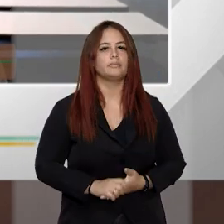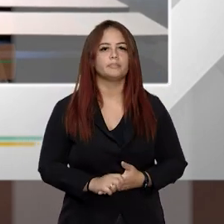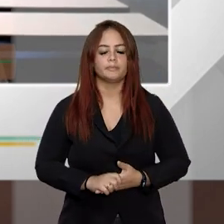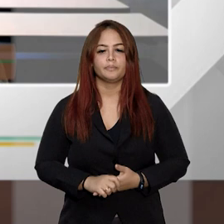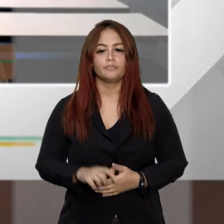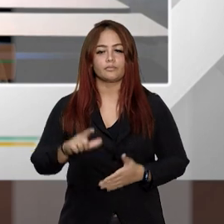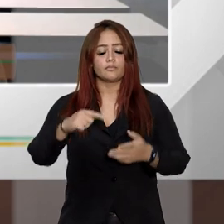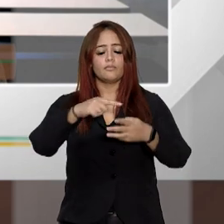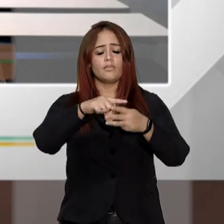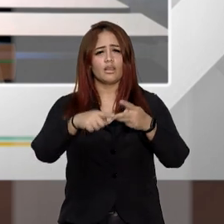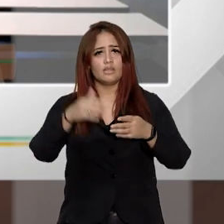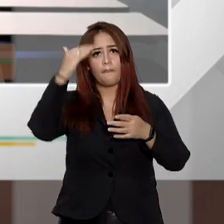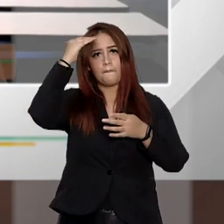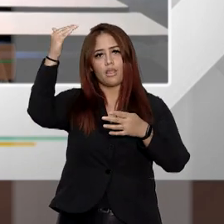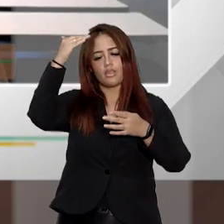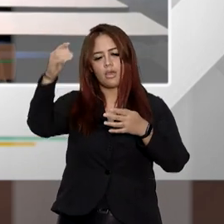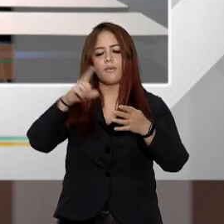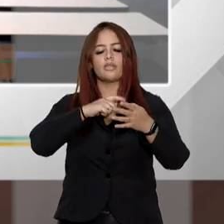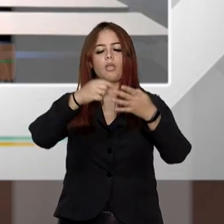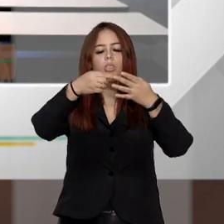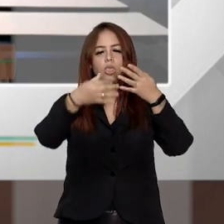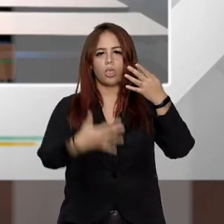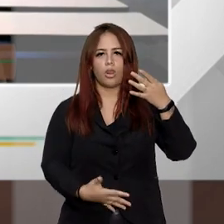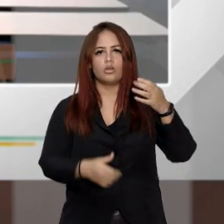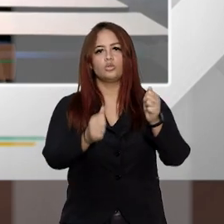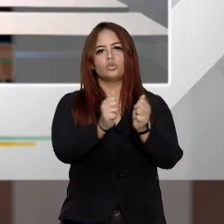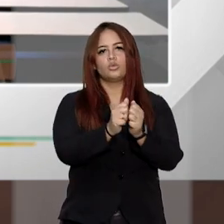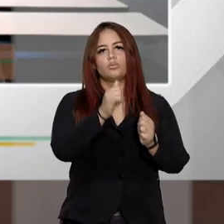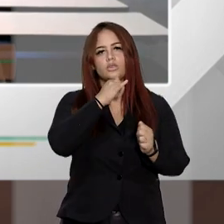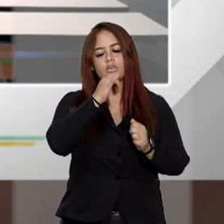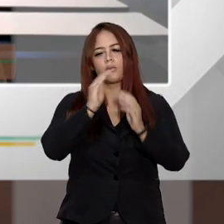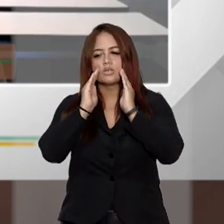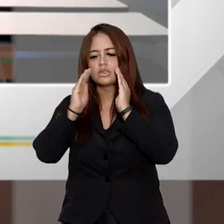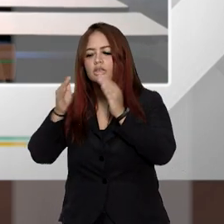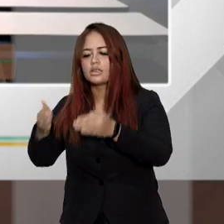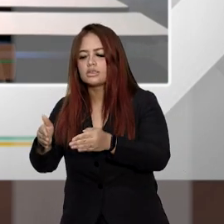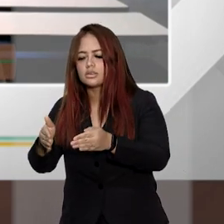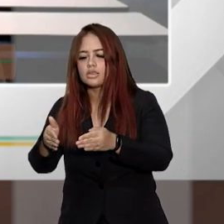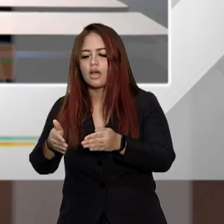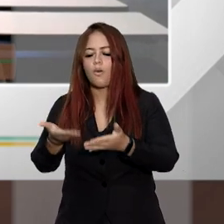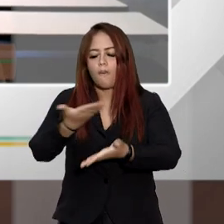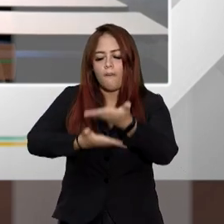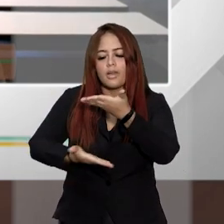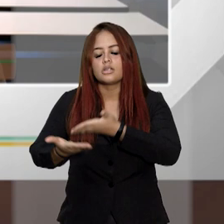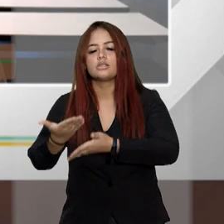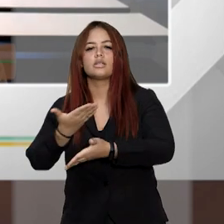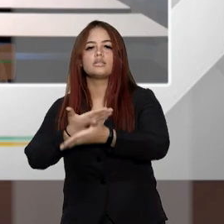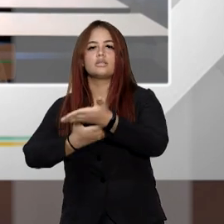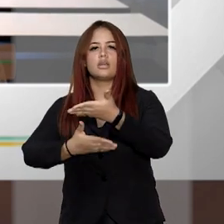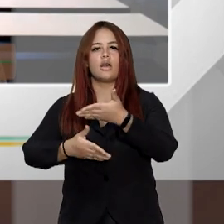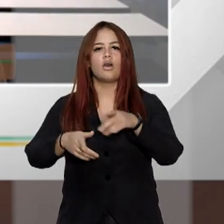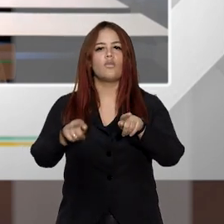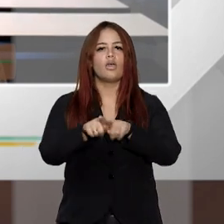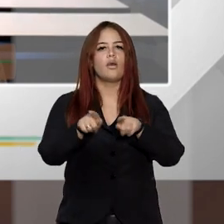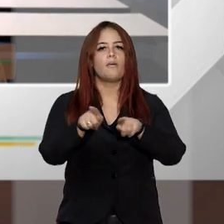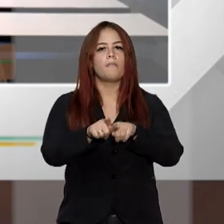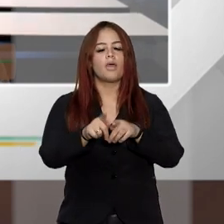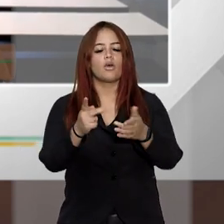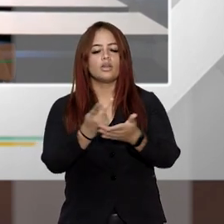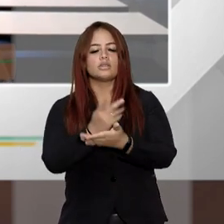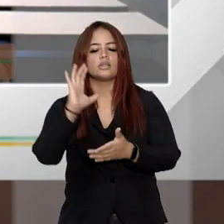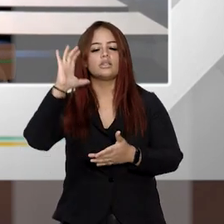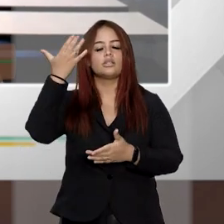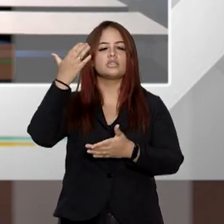princípios vêm juntamente com ele, como o da concentração, imediação, irrecorribilidade